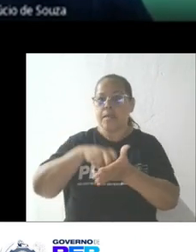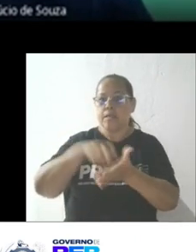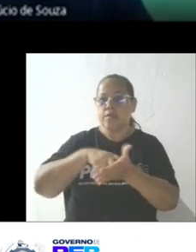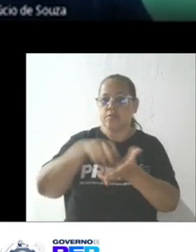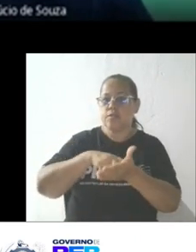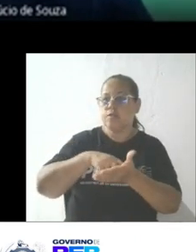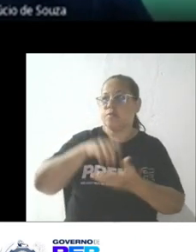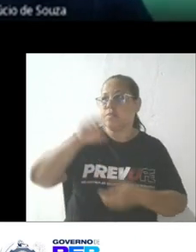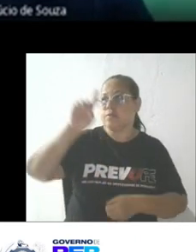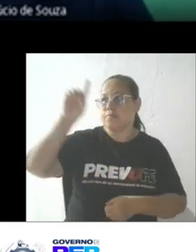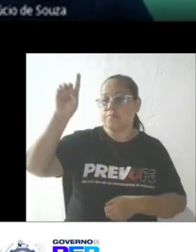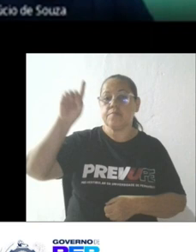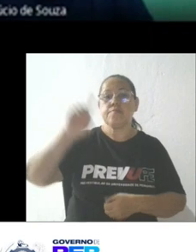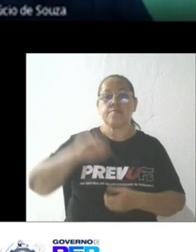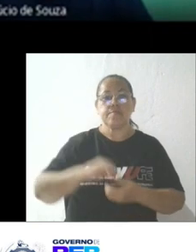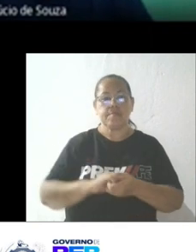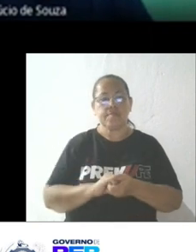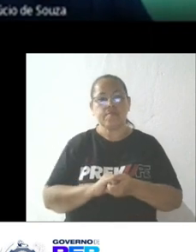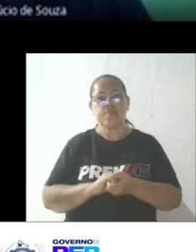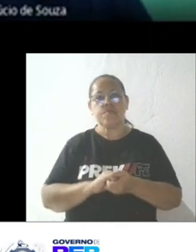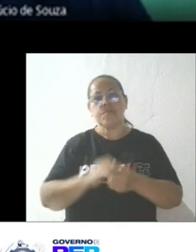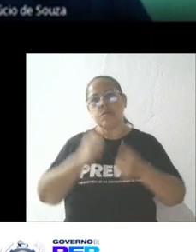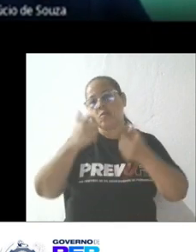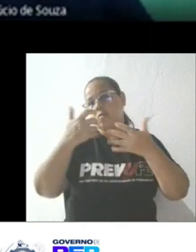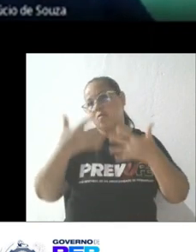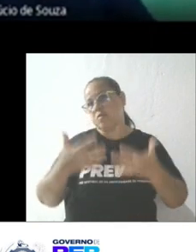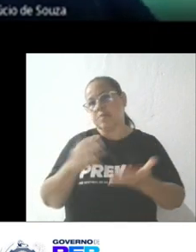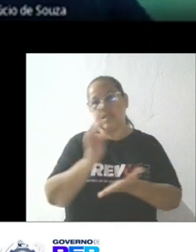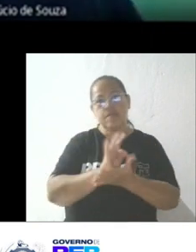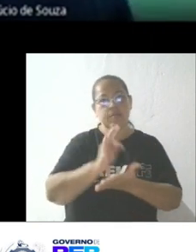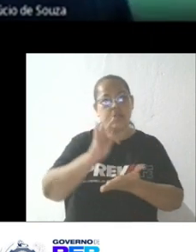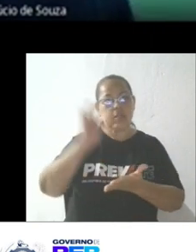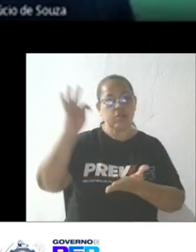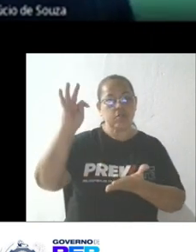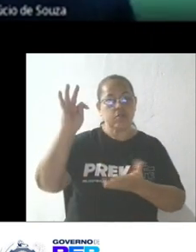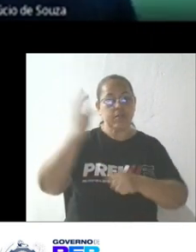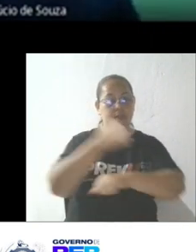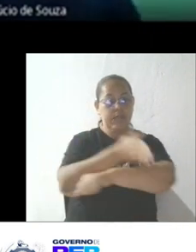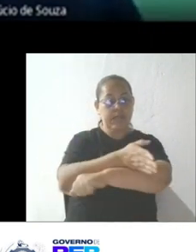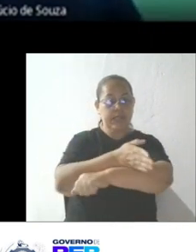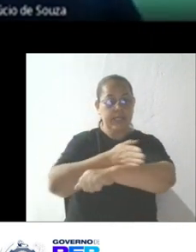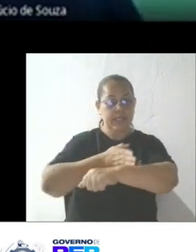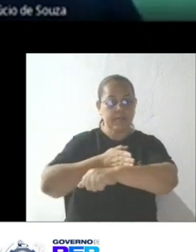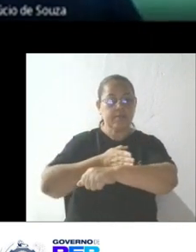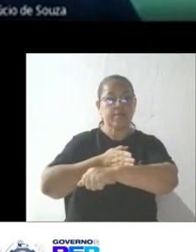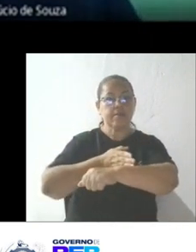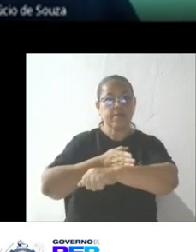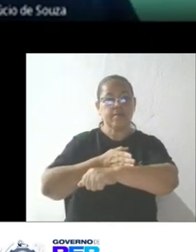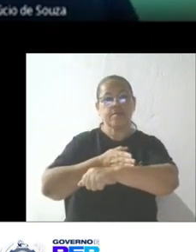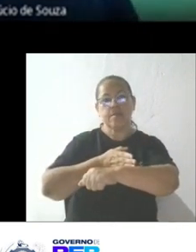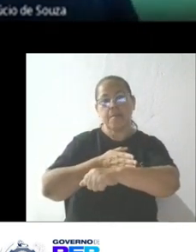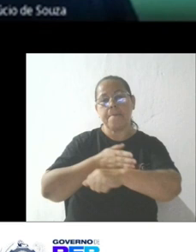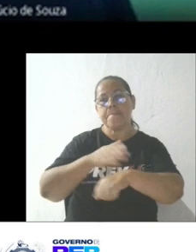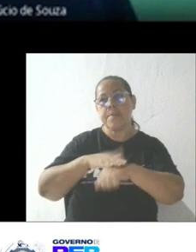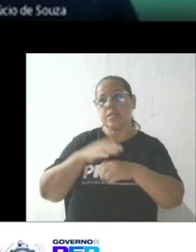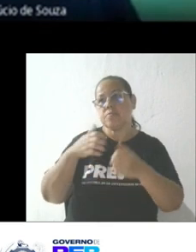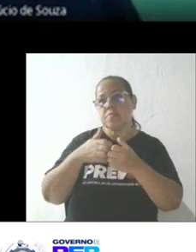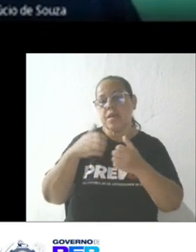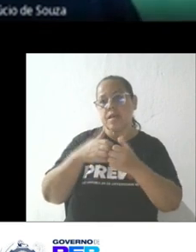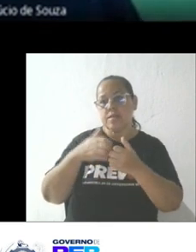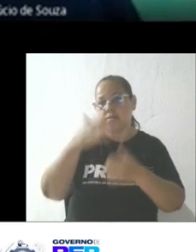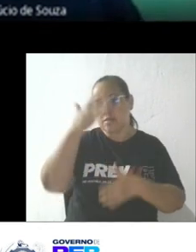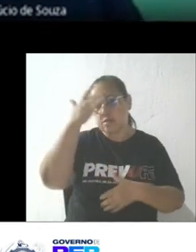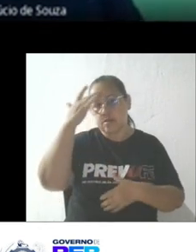de uma explicação teológica na Idade Média já passou por algo muito mais próximo dos homens né o destino é muito mais